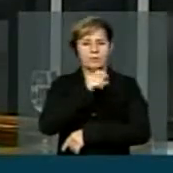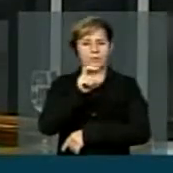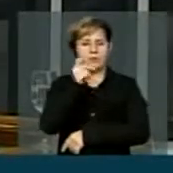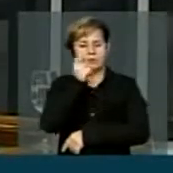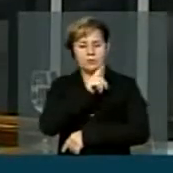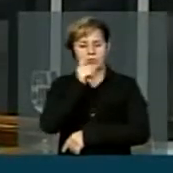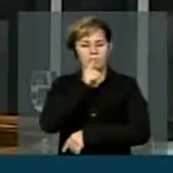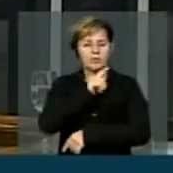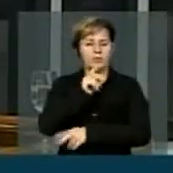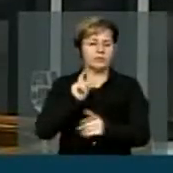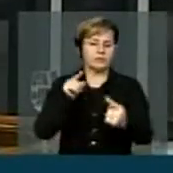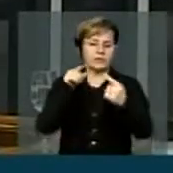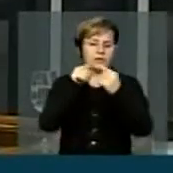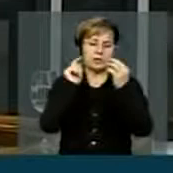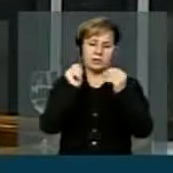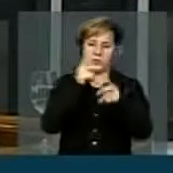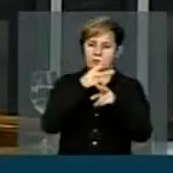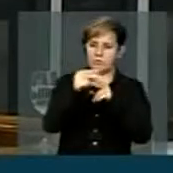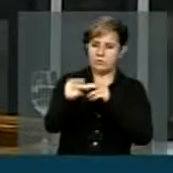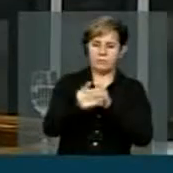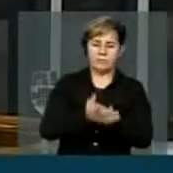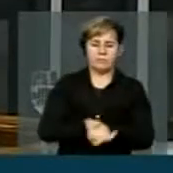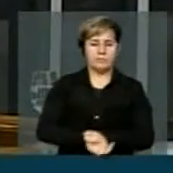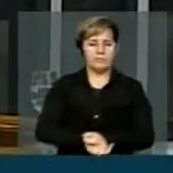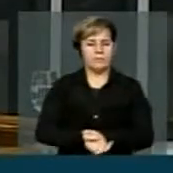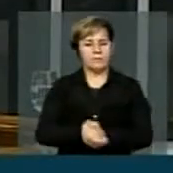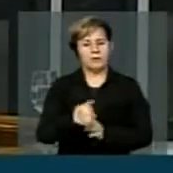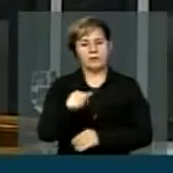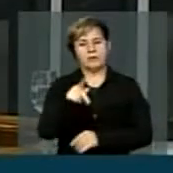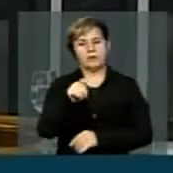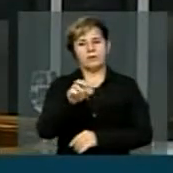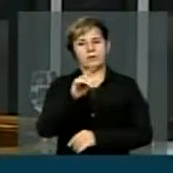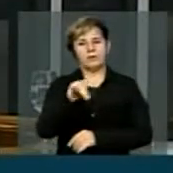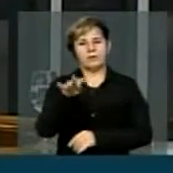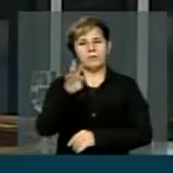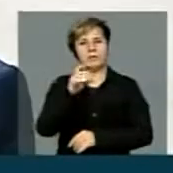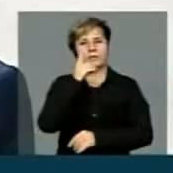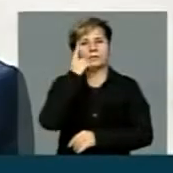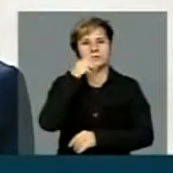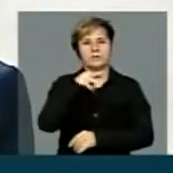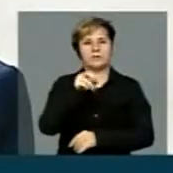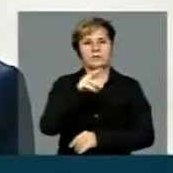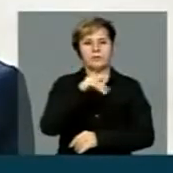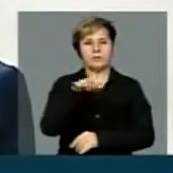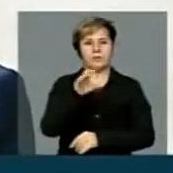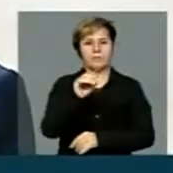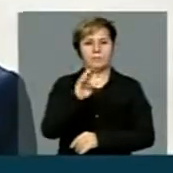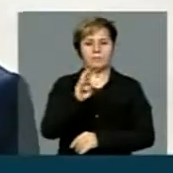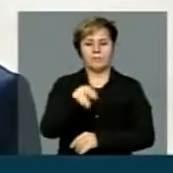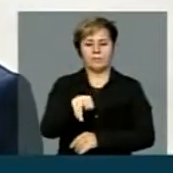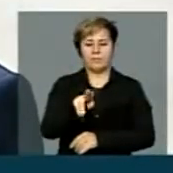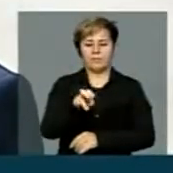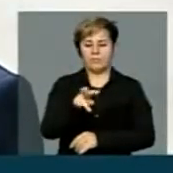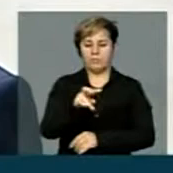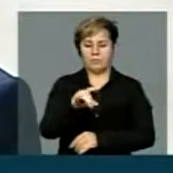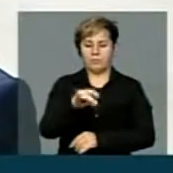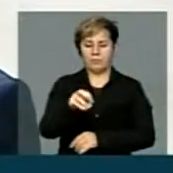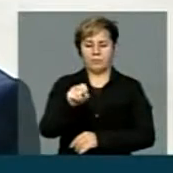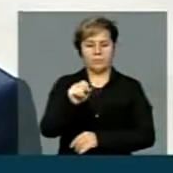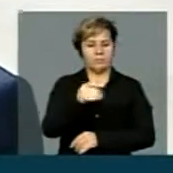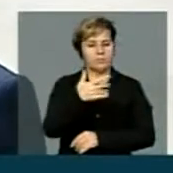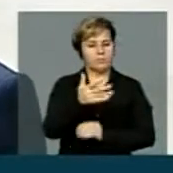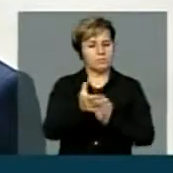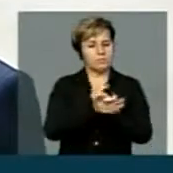essa redução da mortalidade materna. Vossa Excelência, permite, não, deputado João? Com muita honra, deputado Mauro Benevides. Naturalmente, cumprimentar Vossa Excelência que, ao retornar